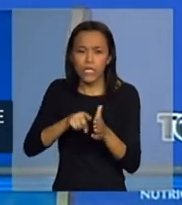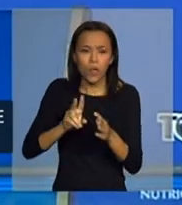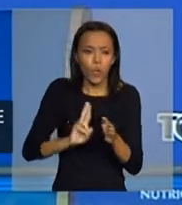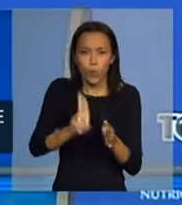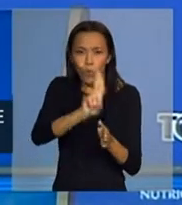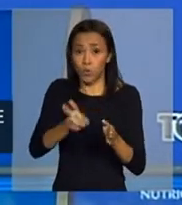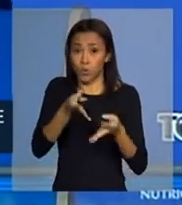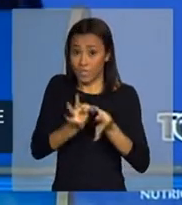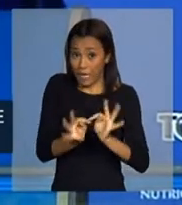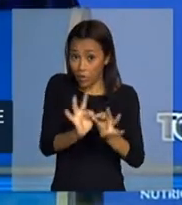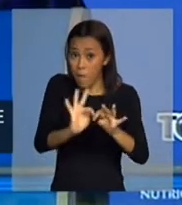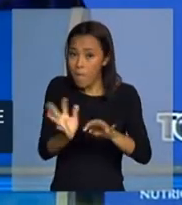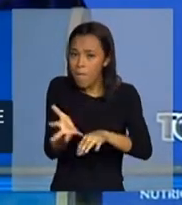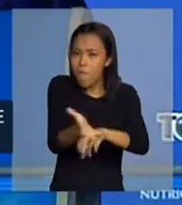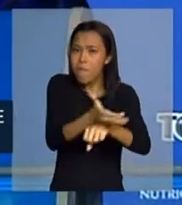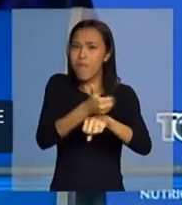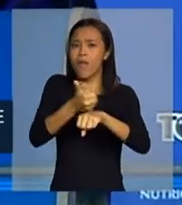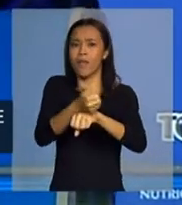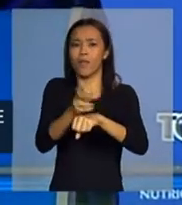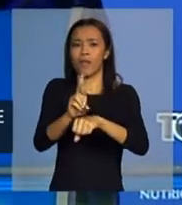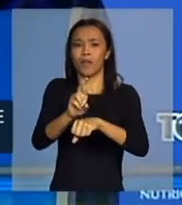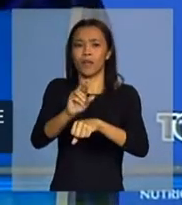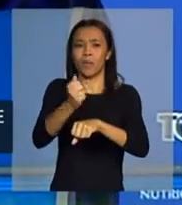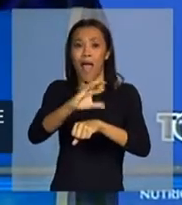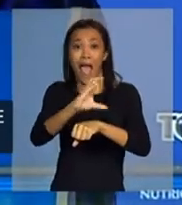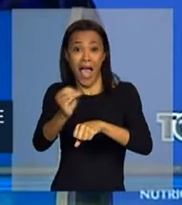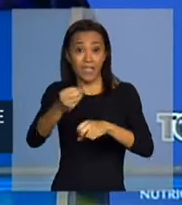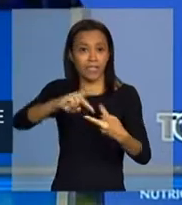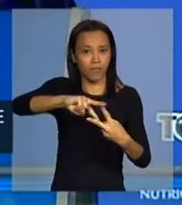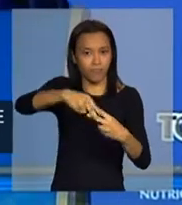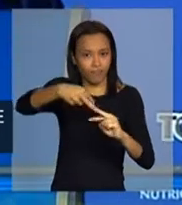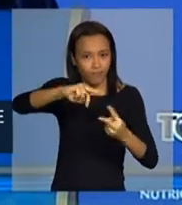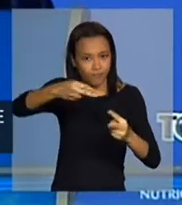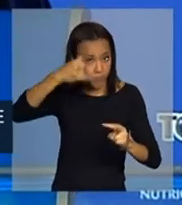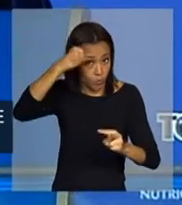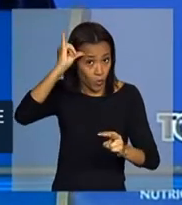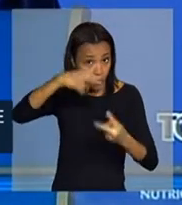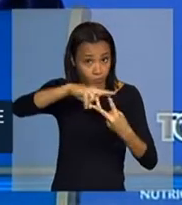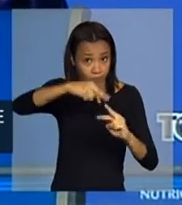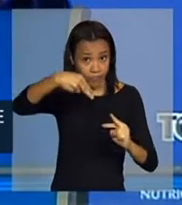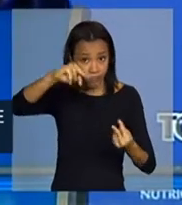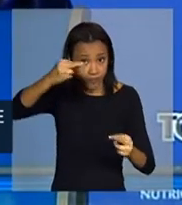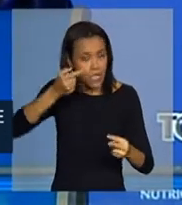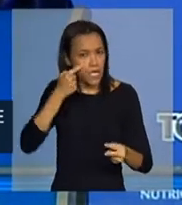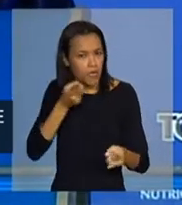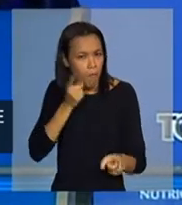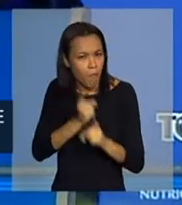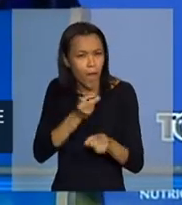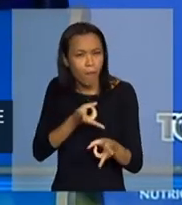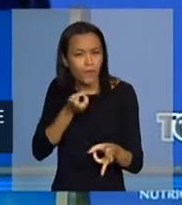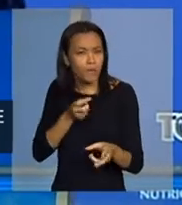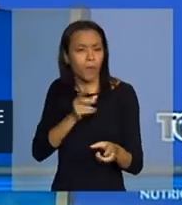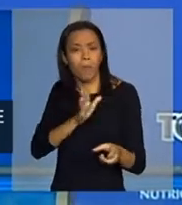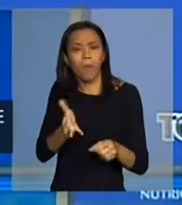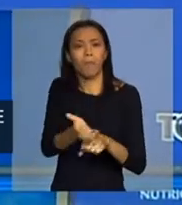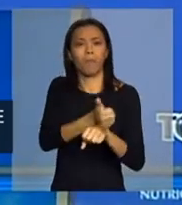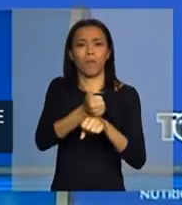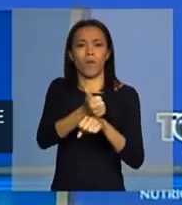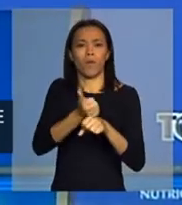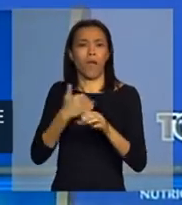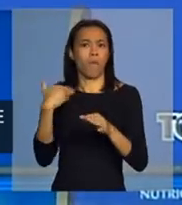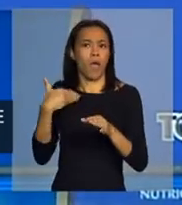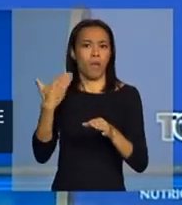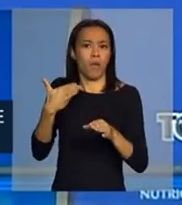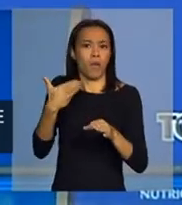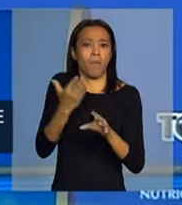raça nessa melhoria genética sistemática que se verificou ao longo dos